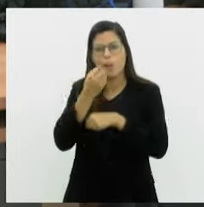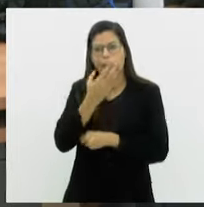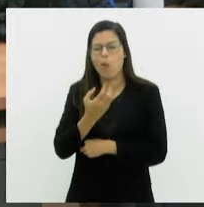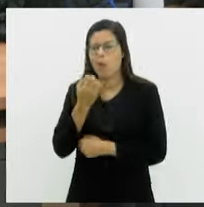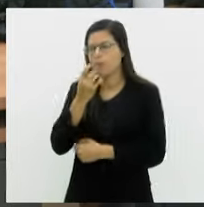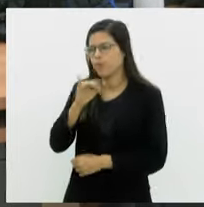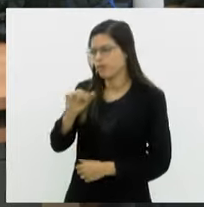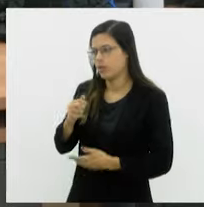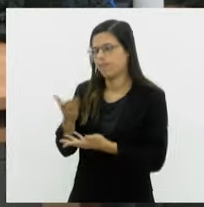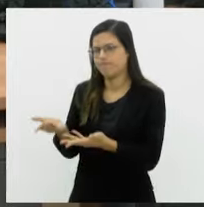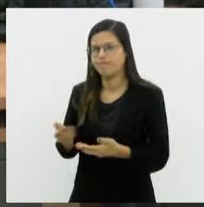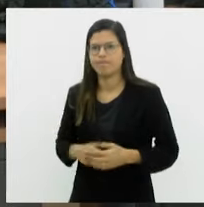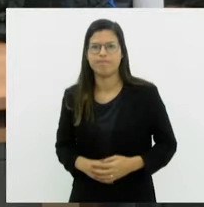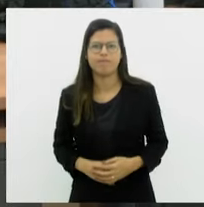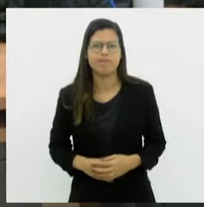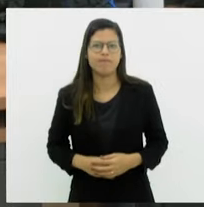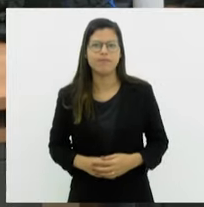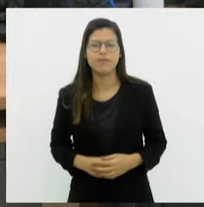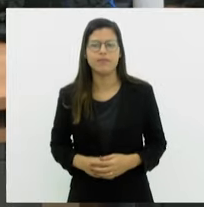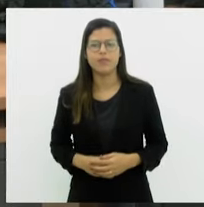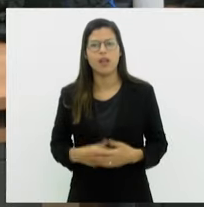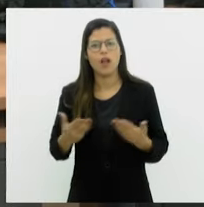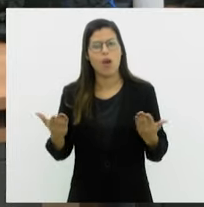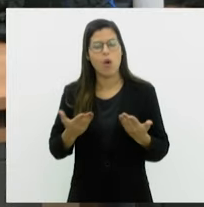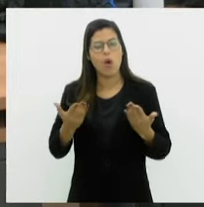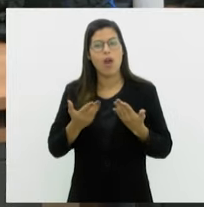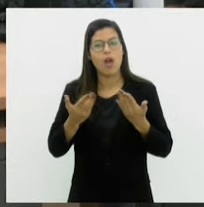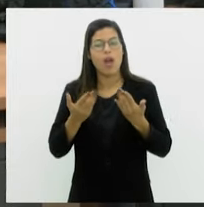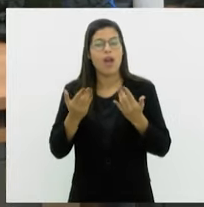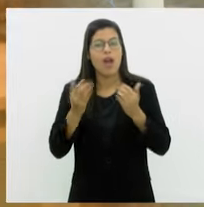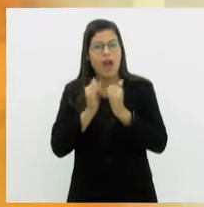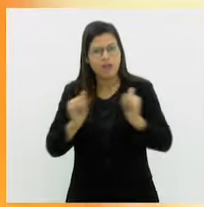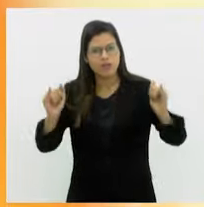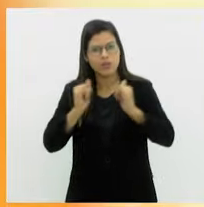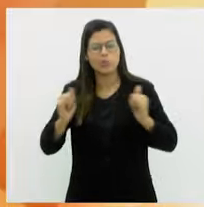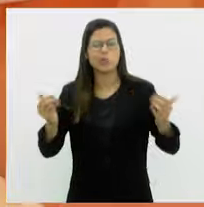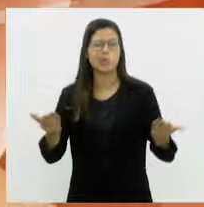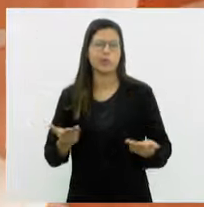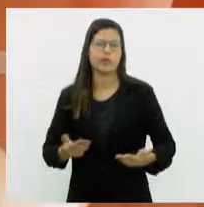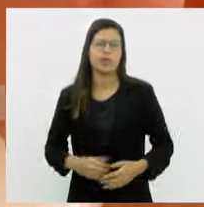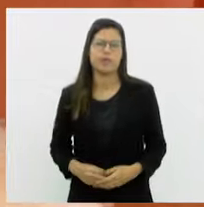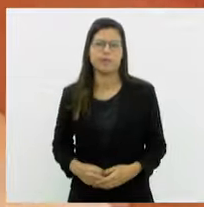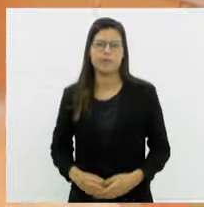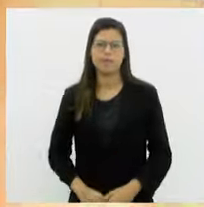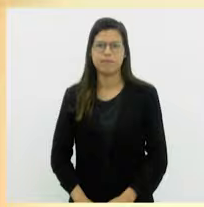você. Vamos ao nosso giro de notícias de hoje.